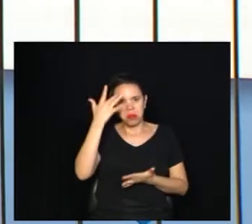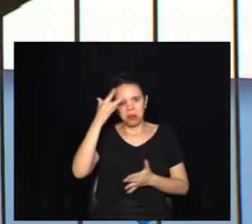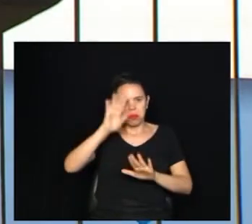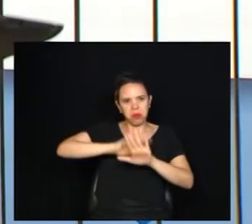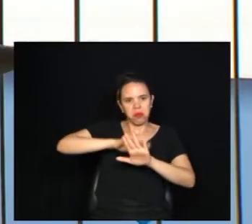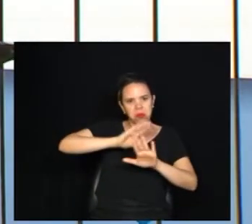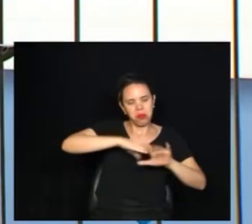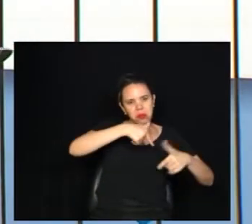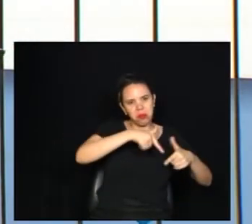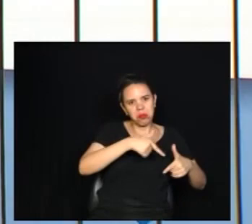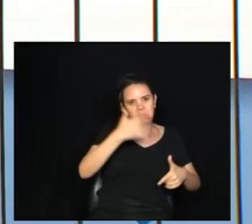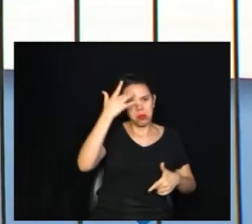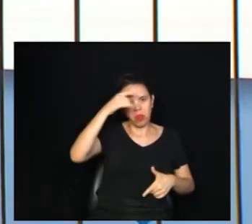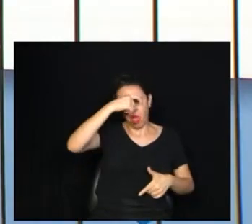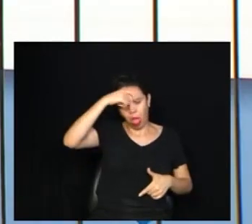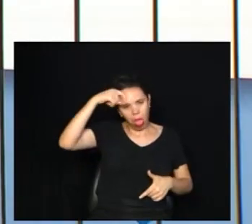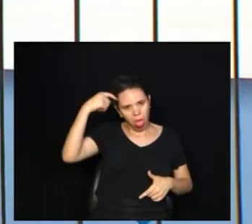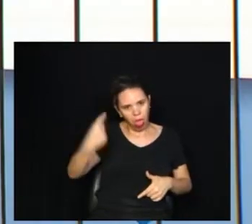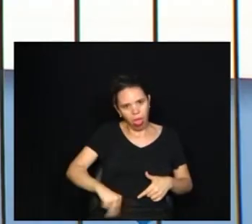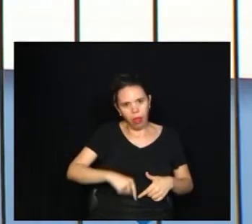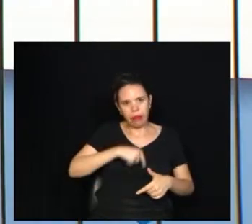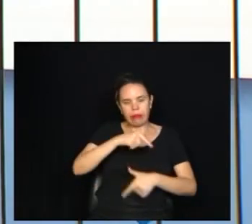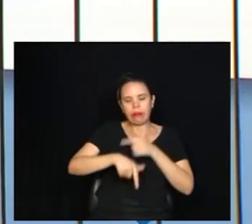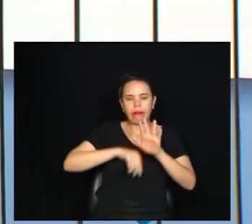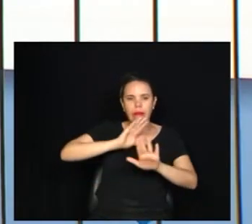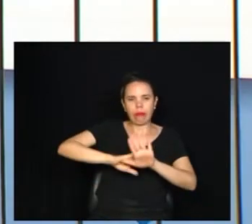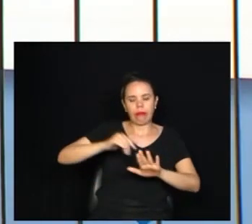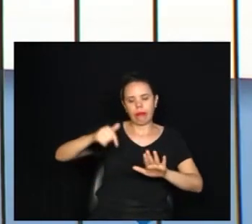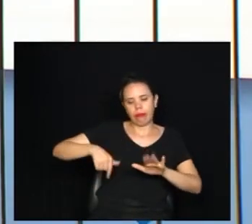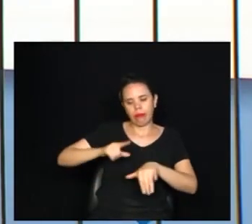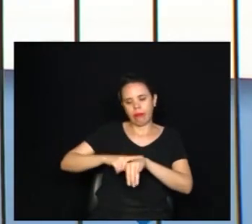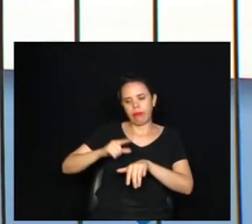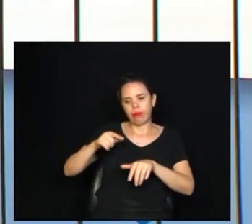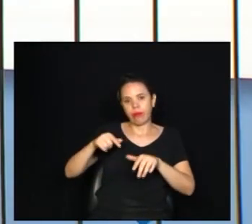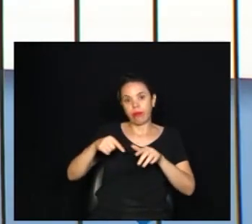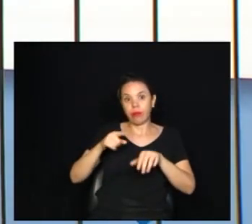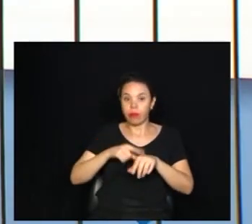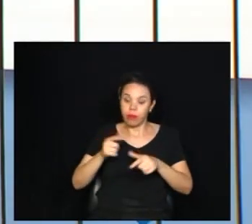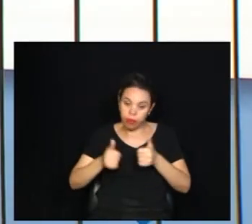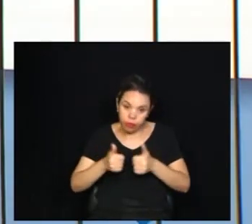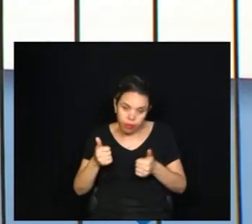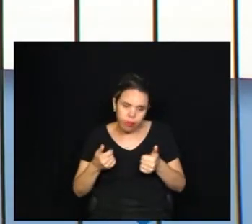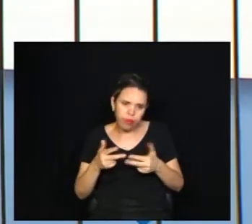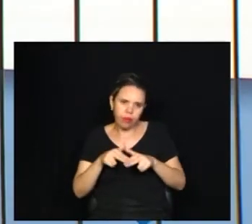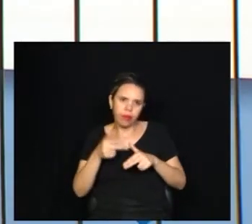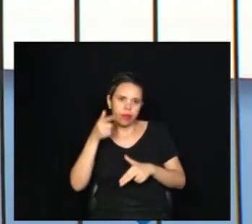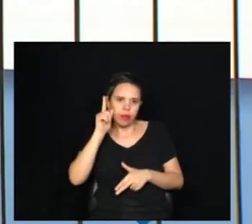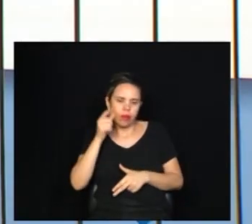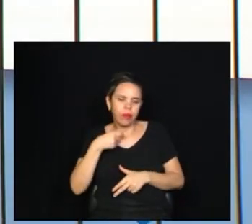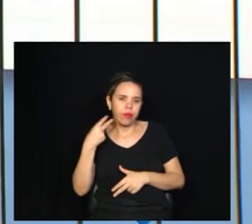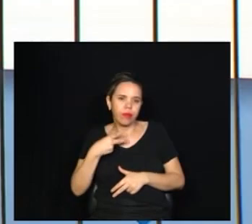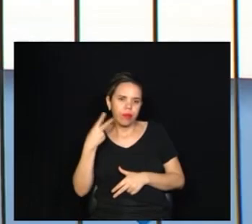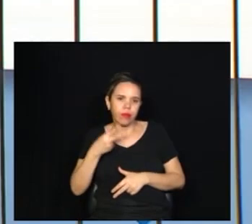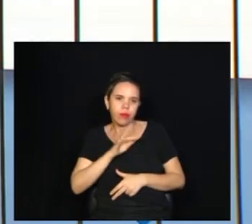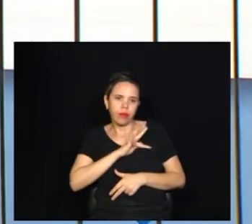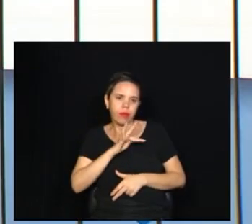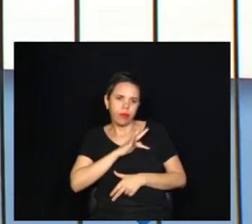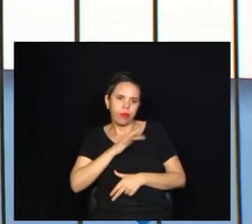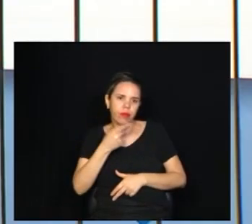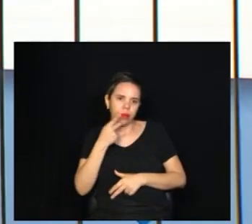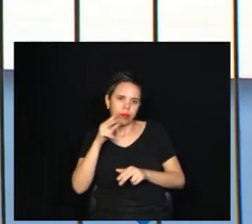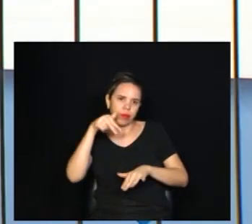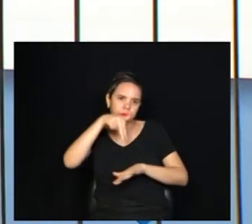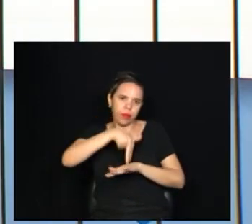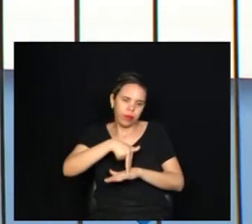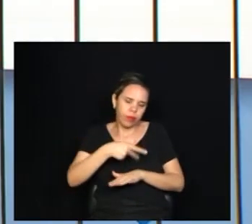não pensa, em tudo o que aconteceu fora aquele momento do jogo. E por isso, ontem, o vereador Fernando Mendes